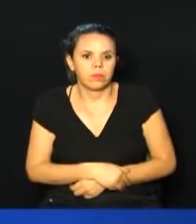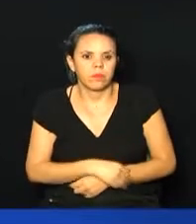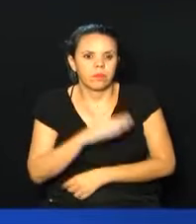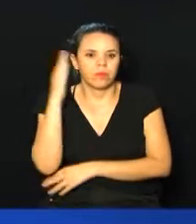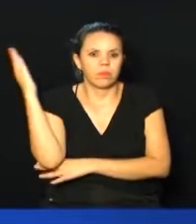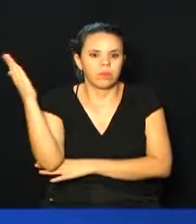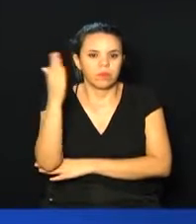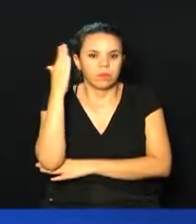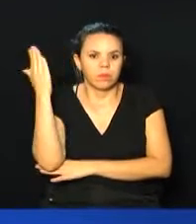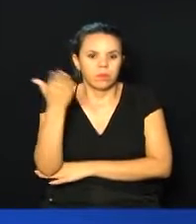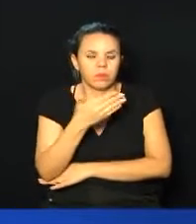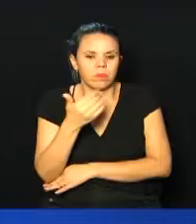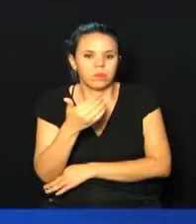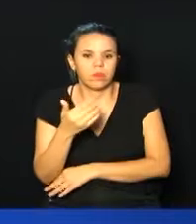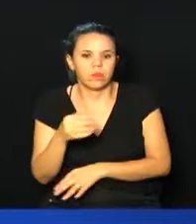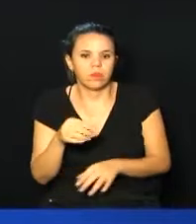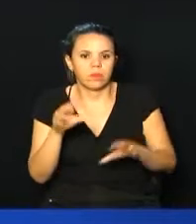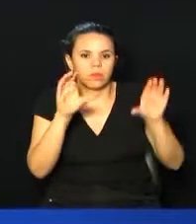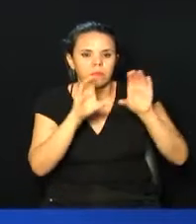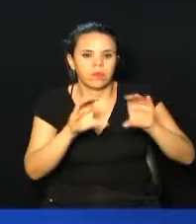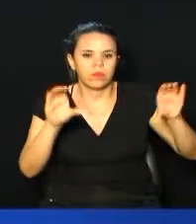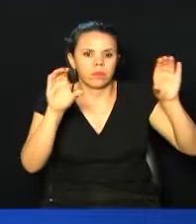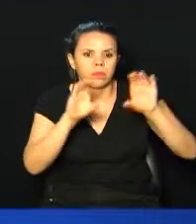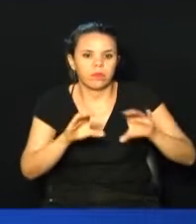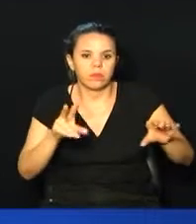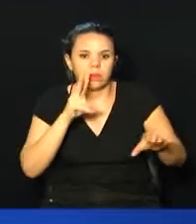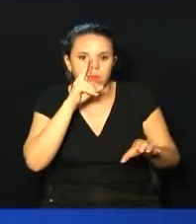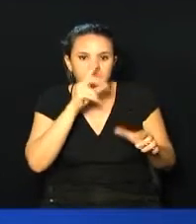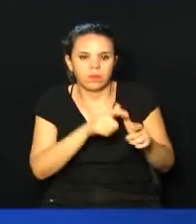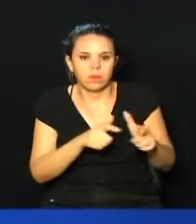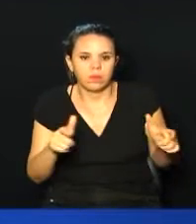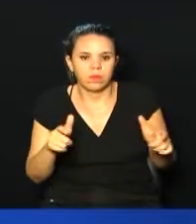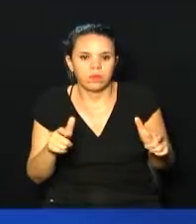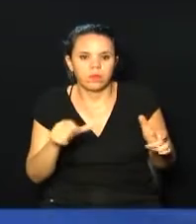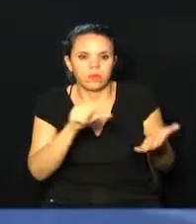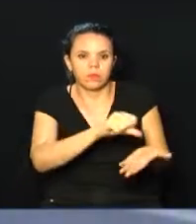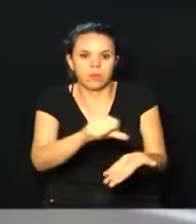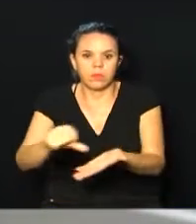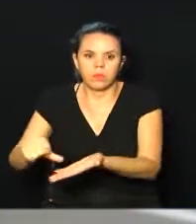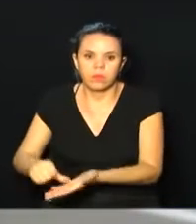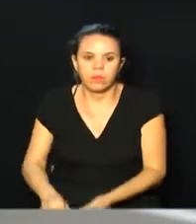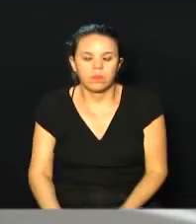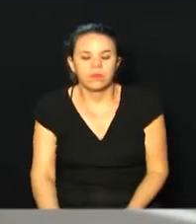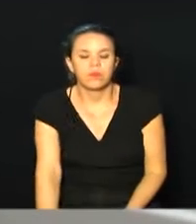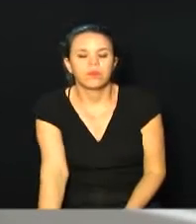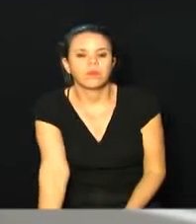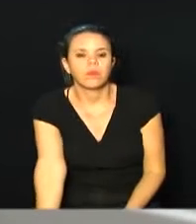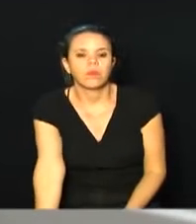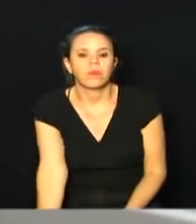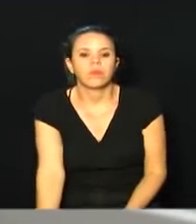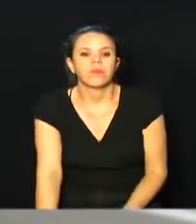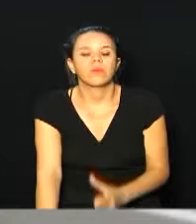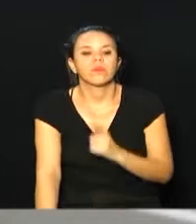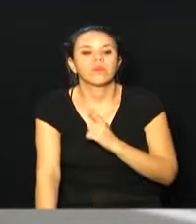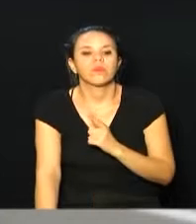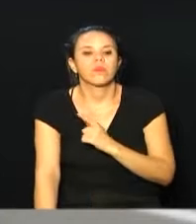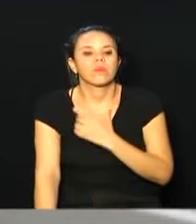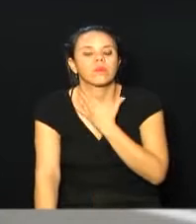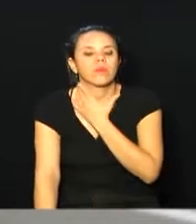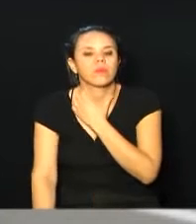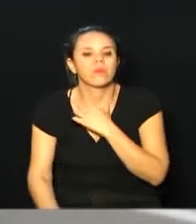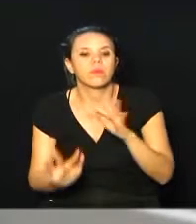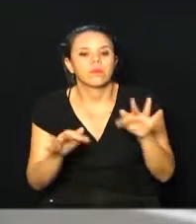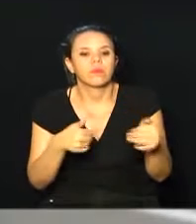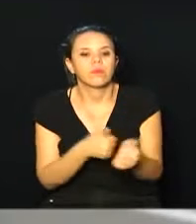atmosfera favorece a formação dessas nuvens intensas e localmente fortes. A gente teve, inclusive, nesse fim de semana,